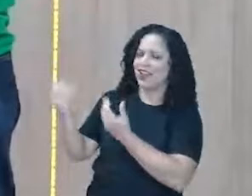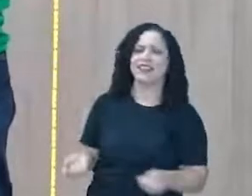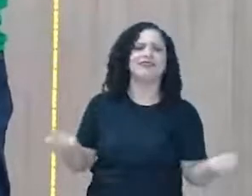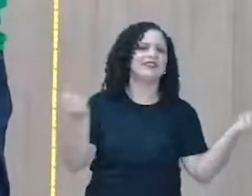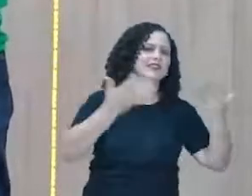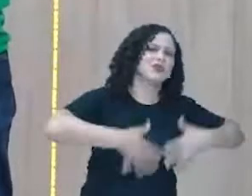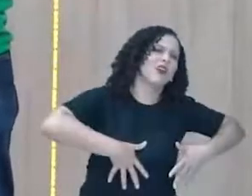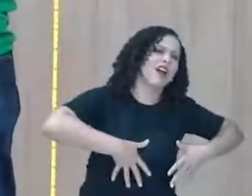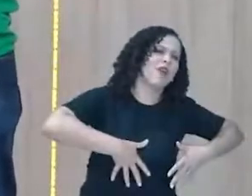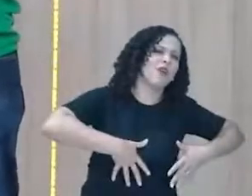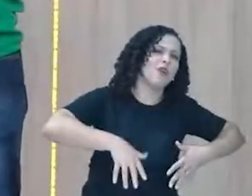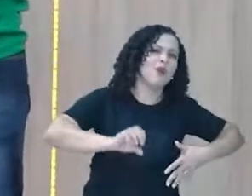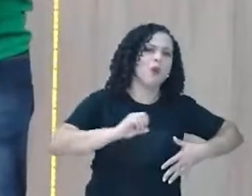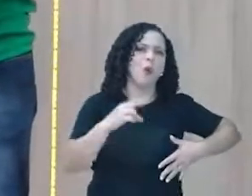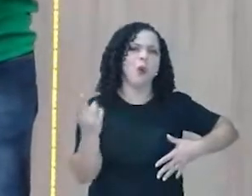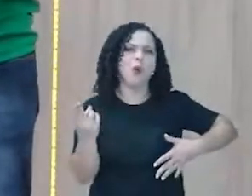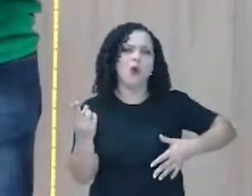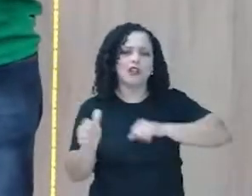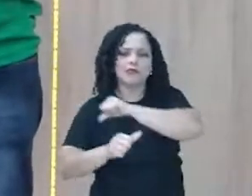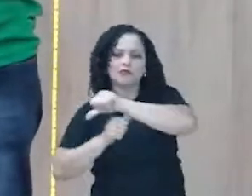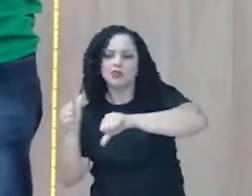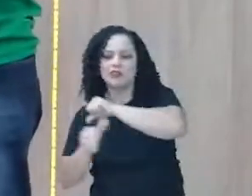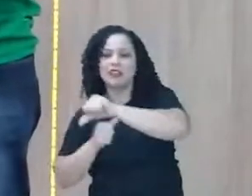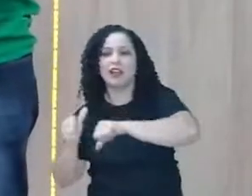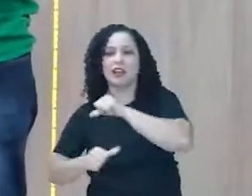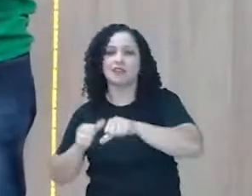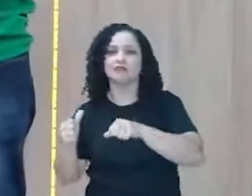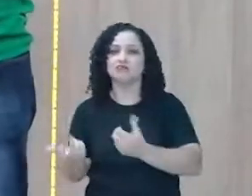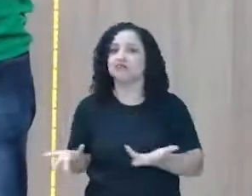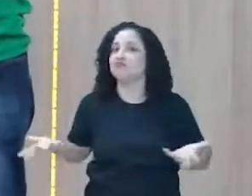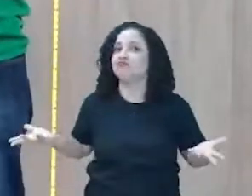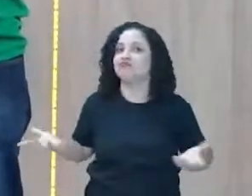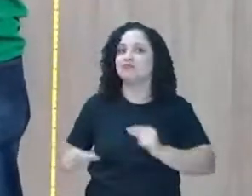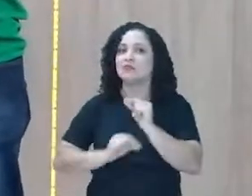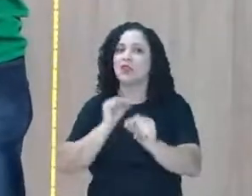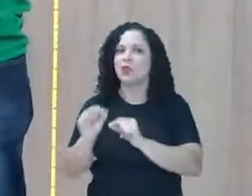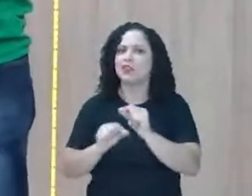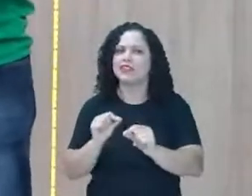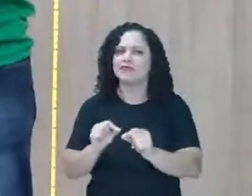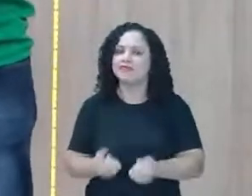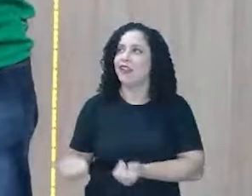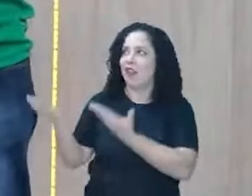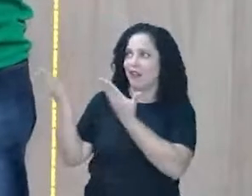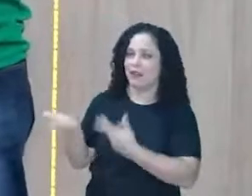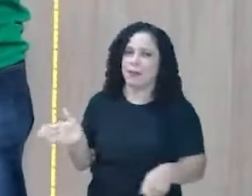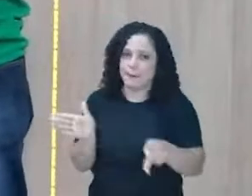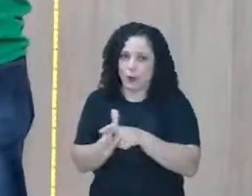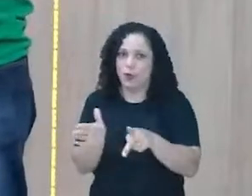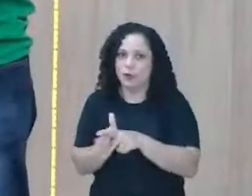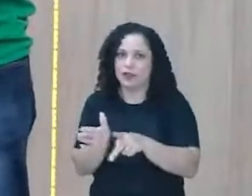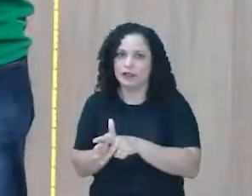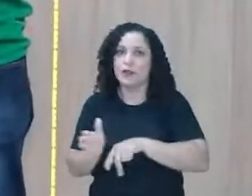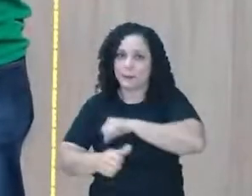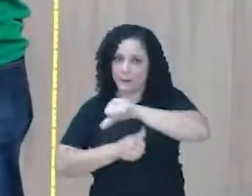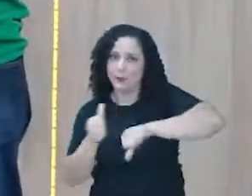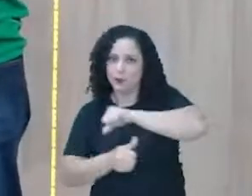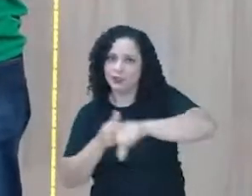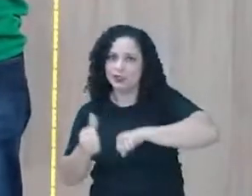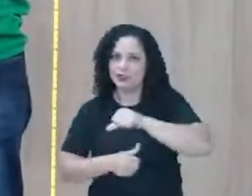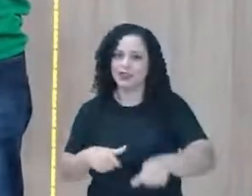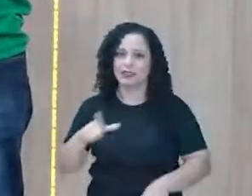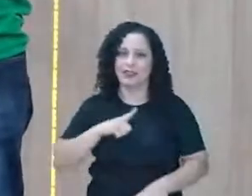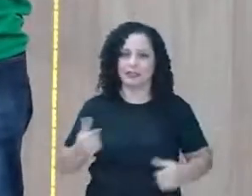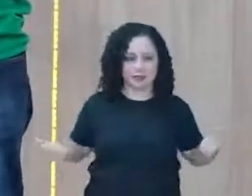ela é natural ou ela é alterada, ela é cultural. Ela é uma paisagem cultural, houve uma alteração,